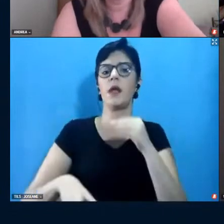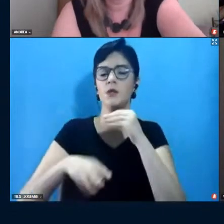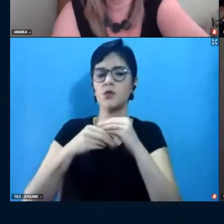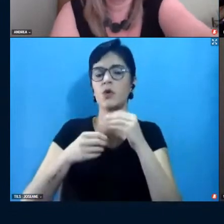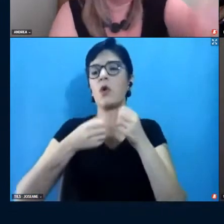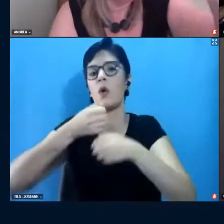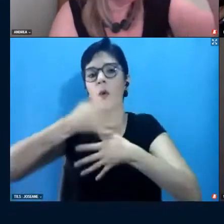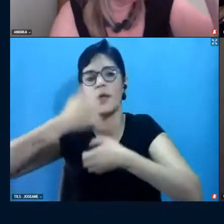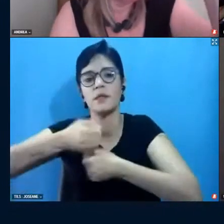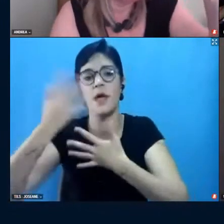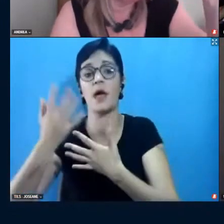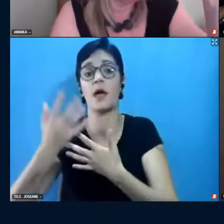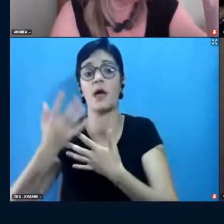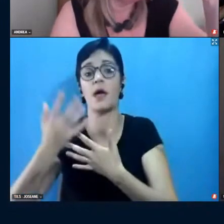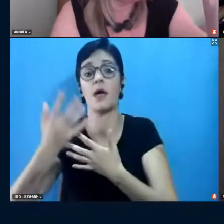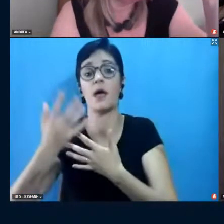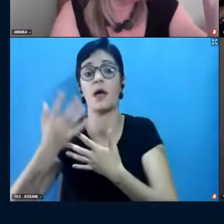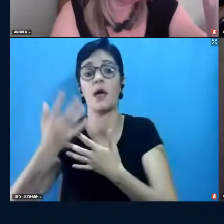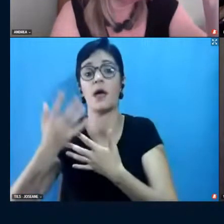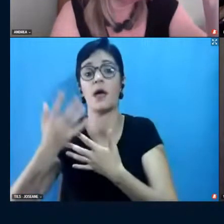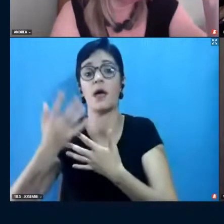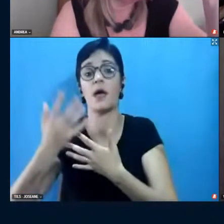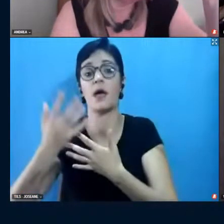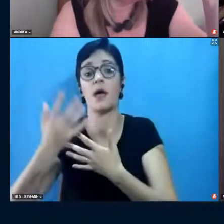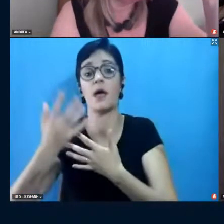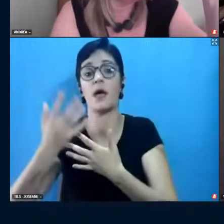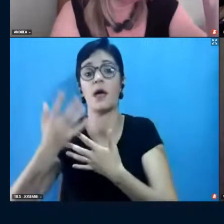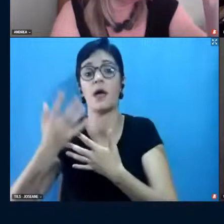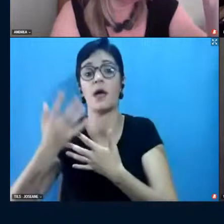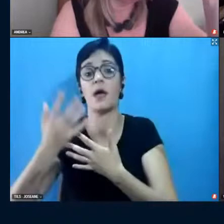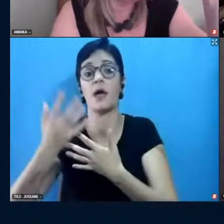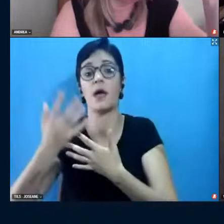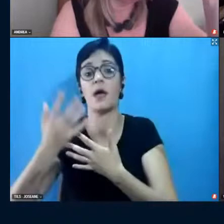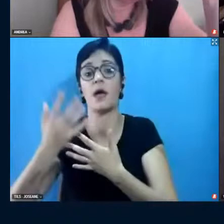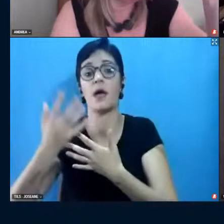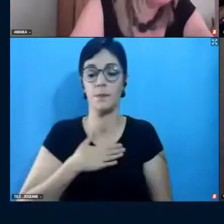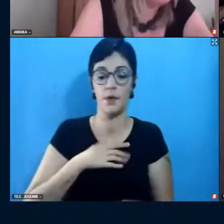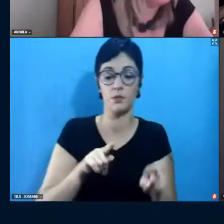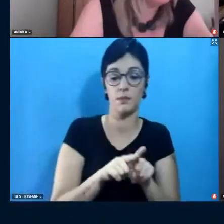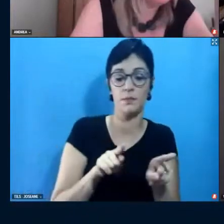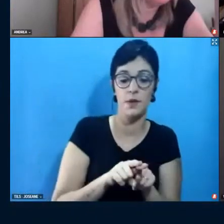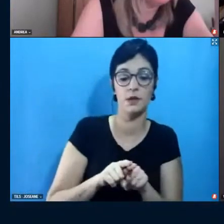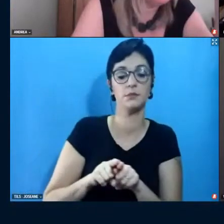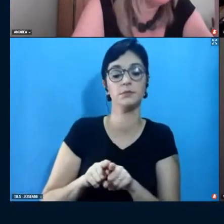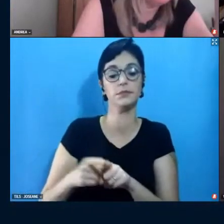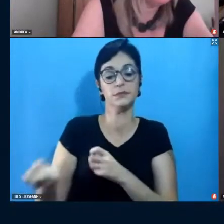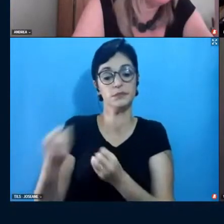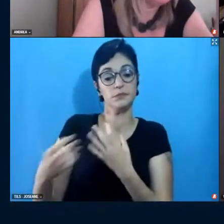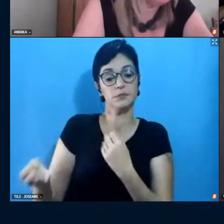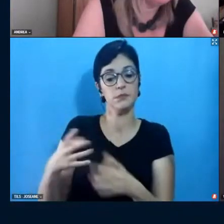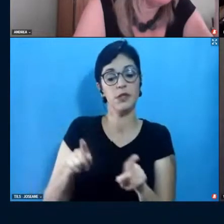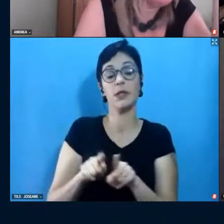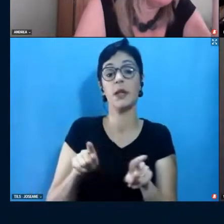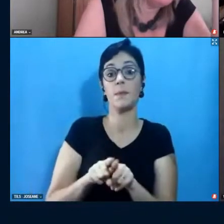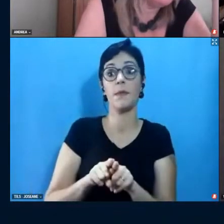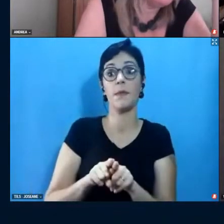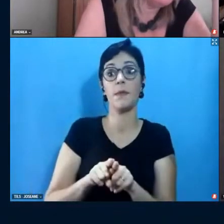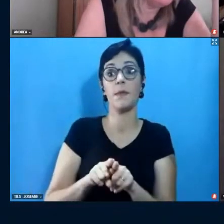pelo próprio WhatsApp da professora, quanto meu e dos envolvidos, tanto quanto nos comentários dos próprios vídeos. E